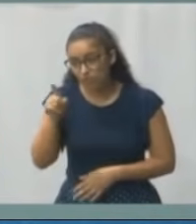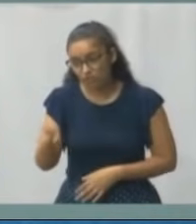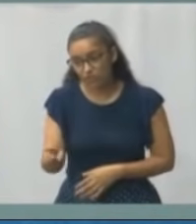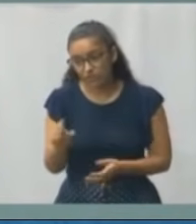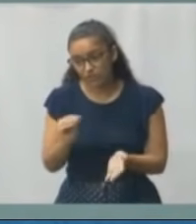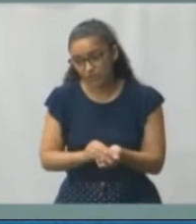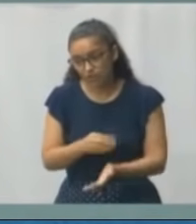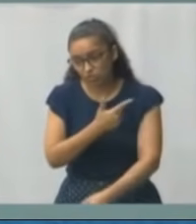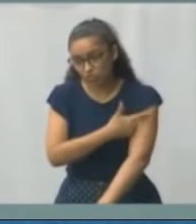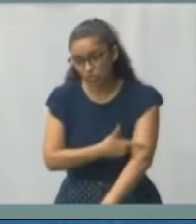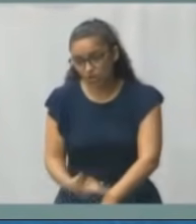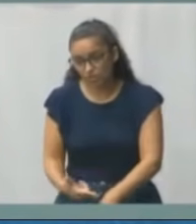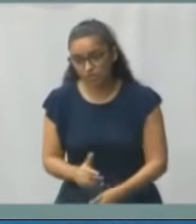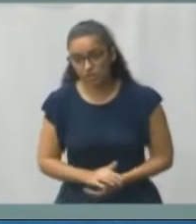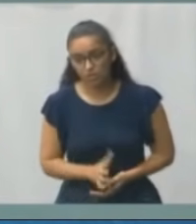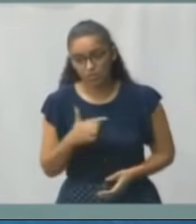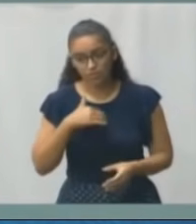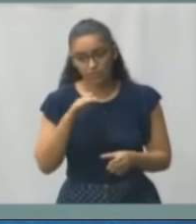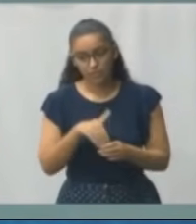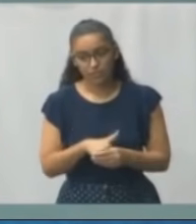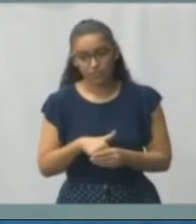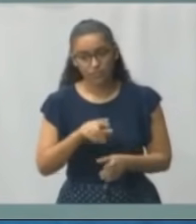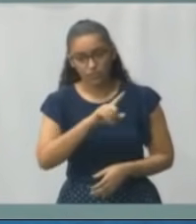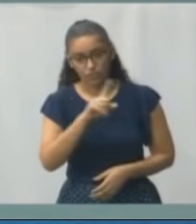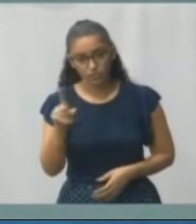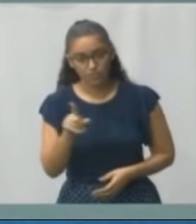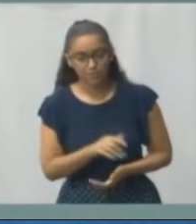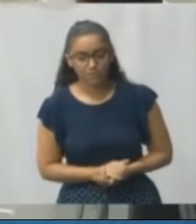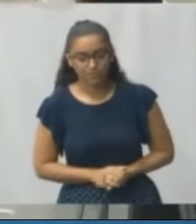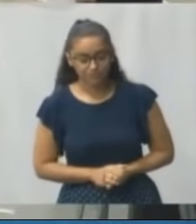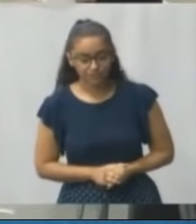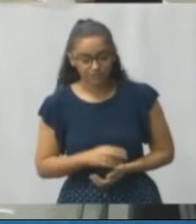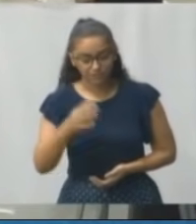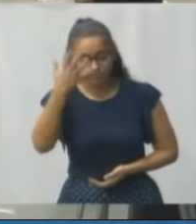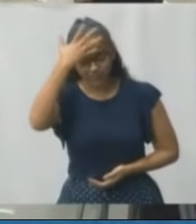noção. É, eu voto não. Vereador Leandro Piquet.